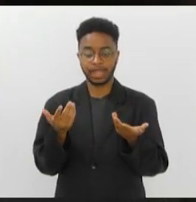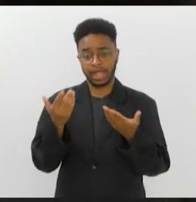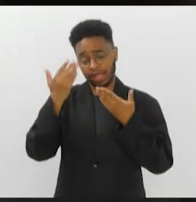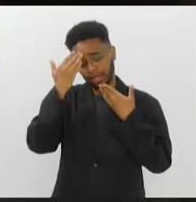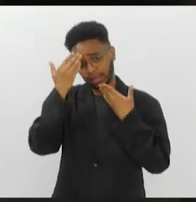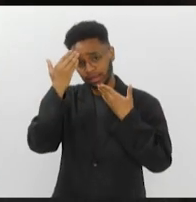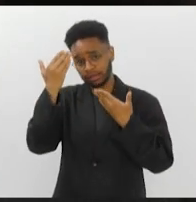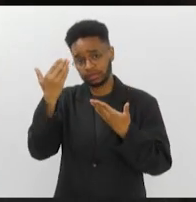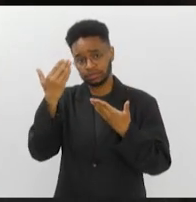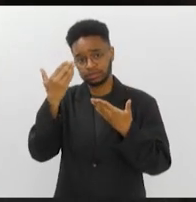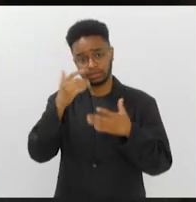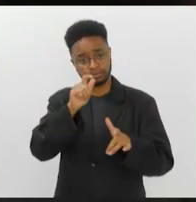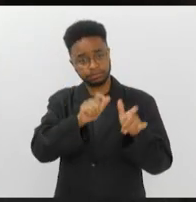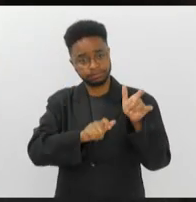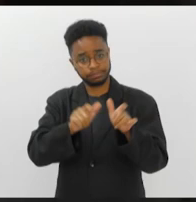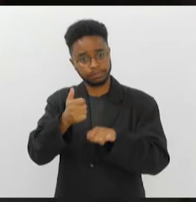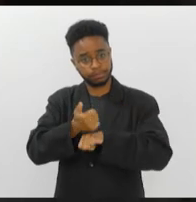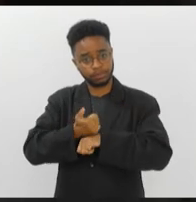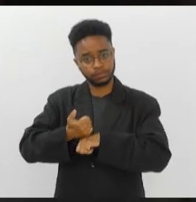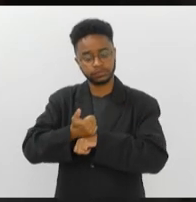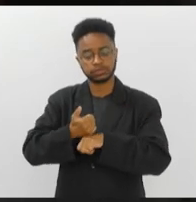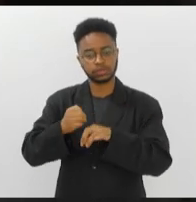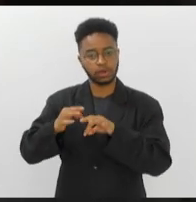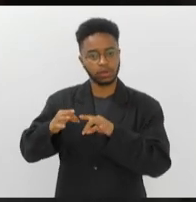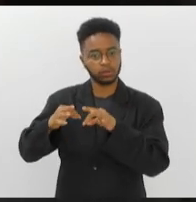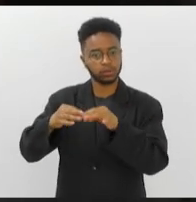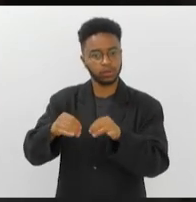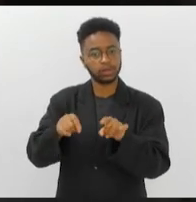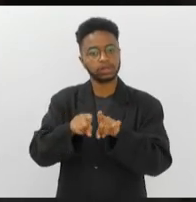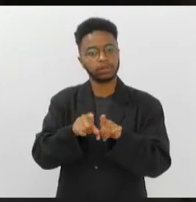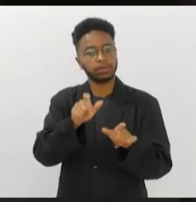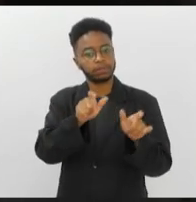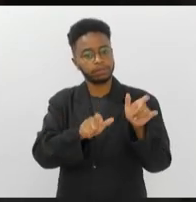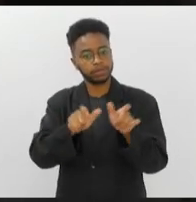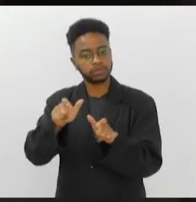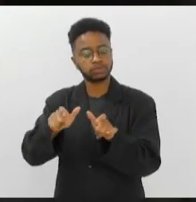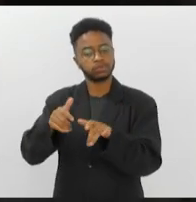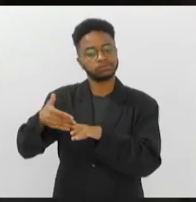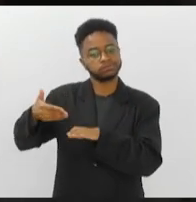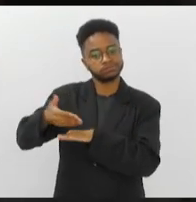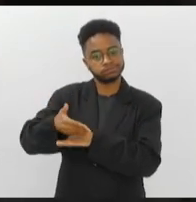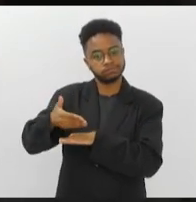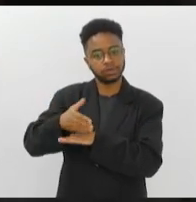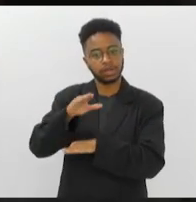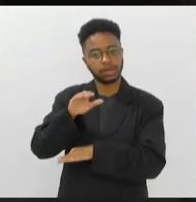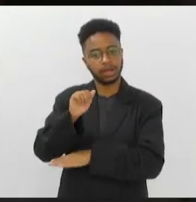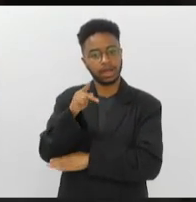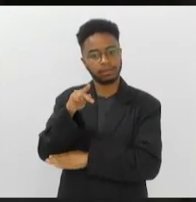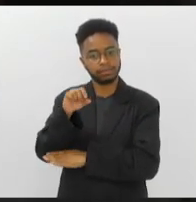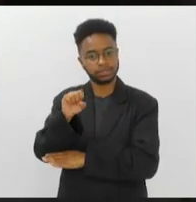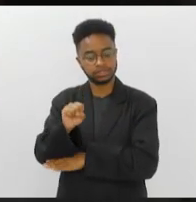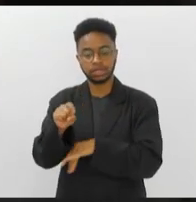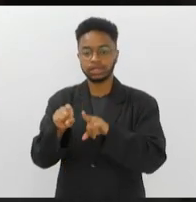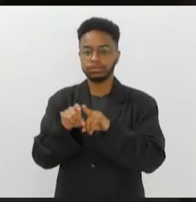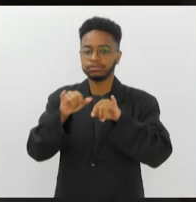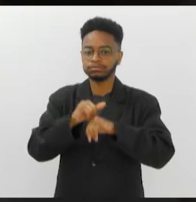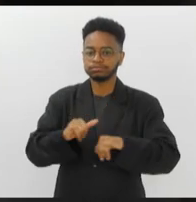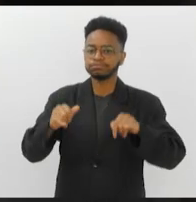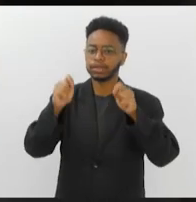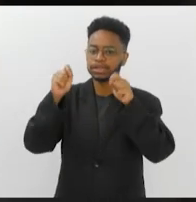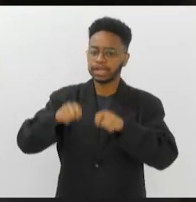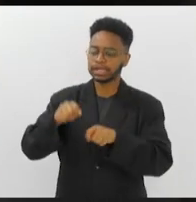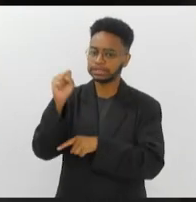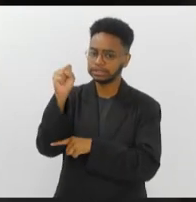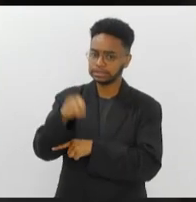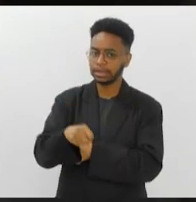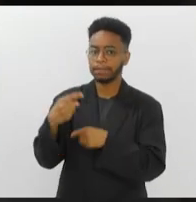agradecer a todos os profissionais, agradecer a todos os usuários e dizer que o CAPES, ele é possível sim, porque eu